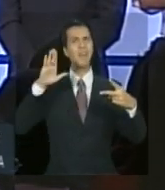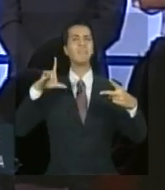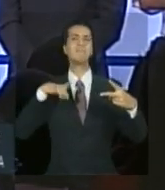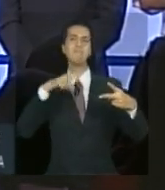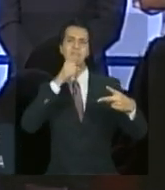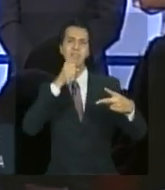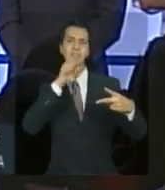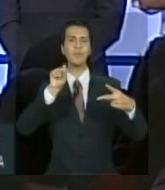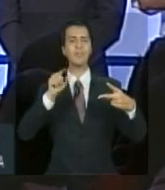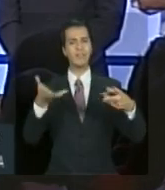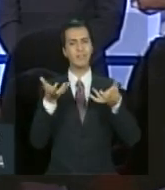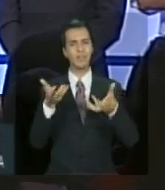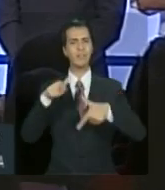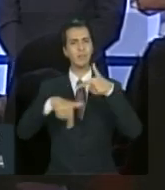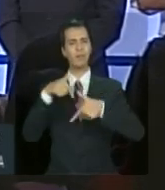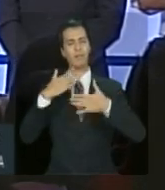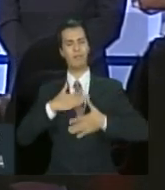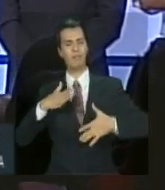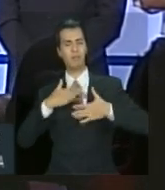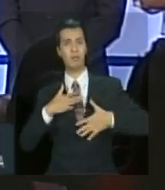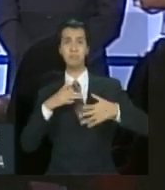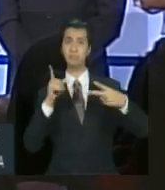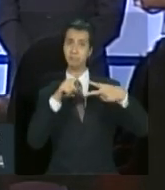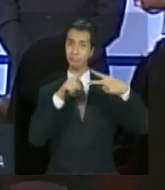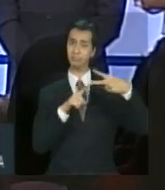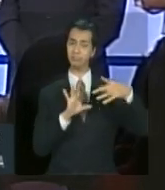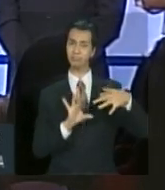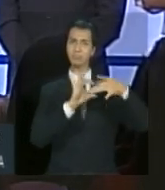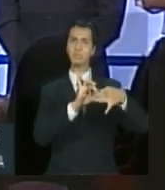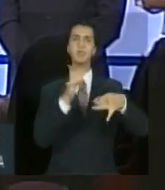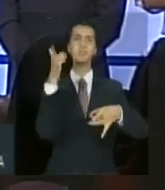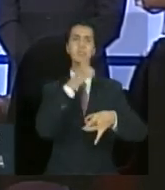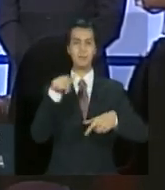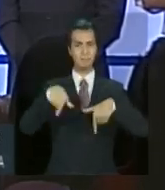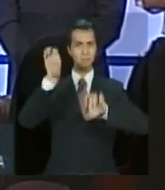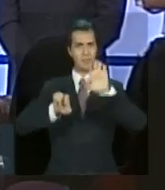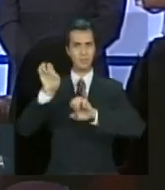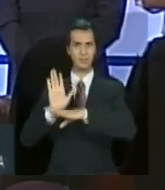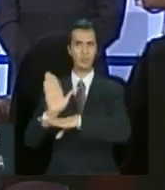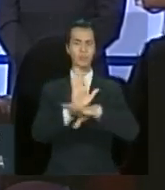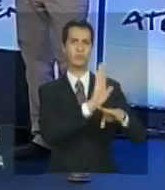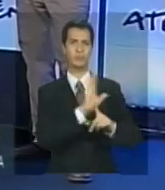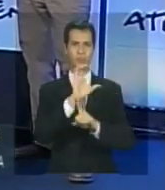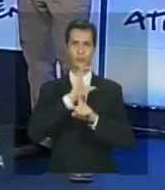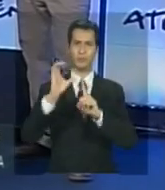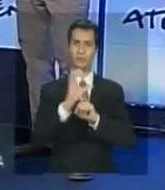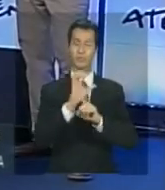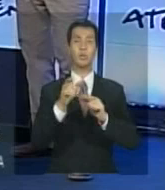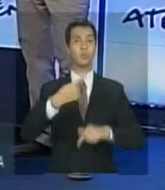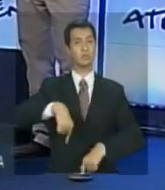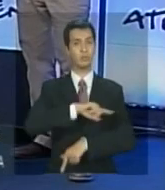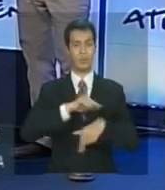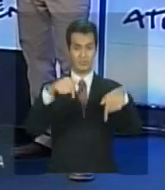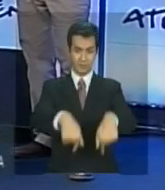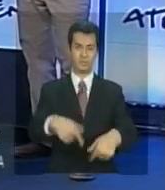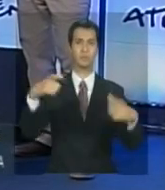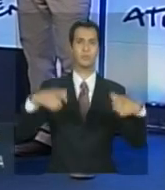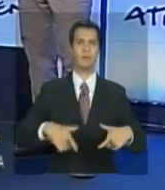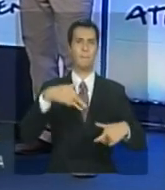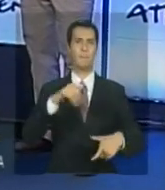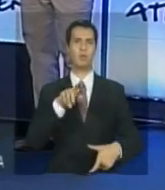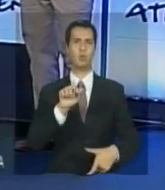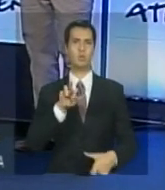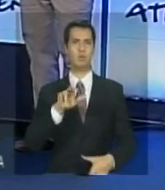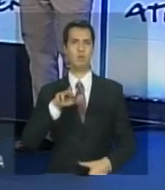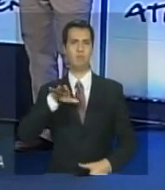mais tranquilidade, é uma empresa que contribui para a comunidade em que está. E nós estamos aqui em Madureira. Sem